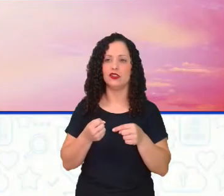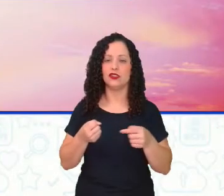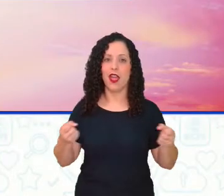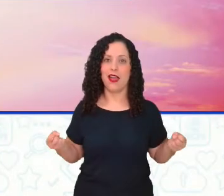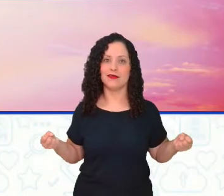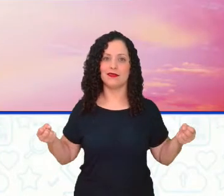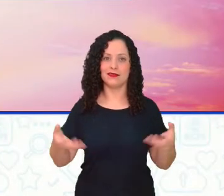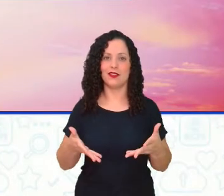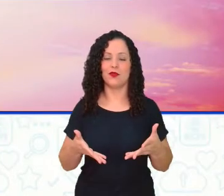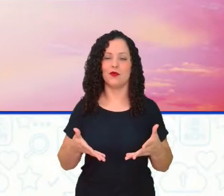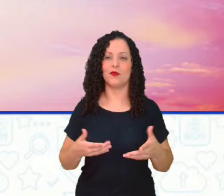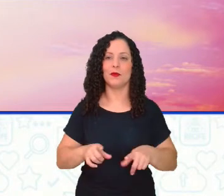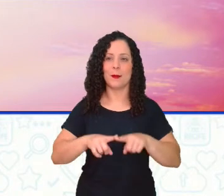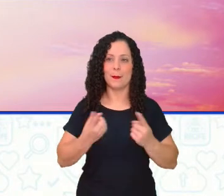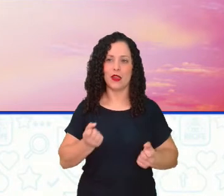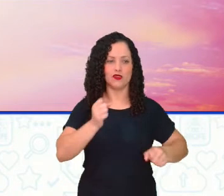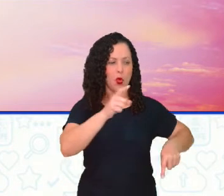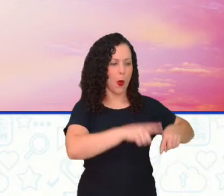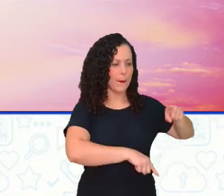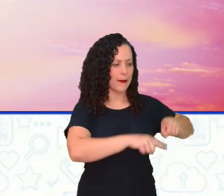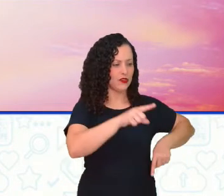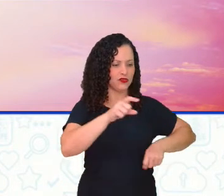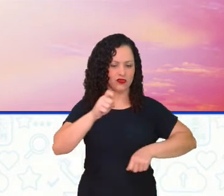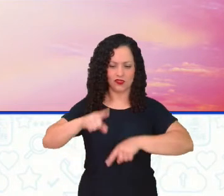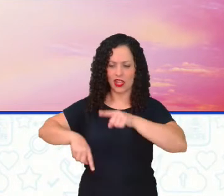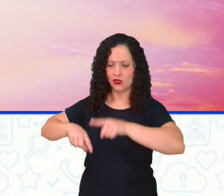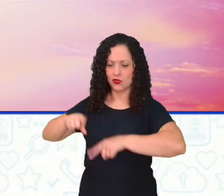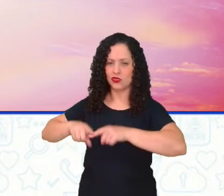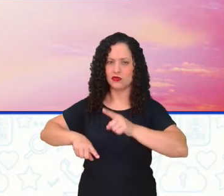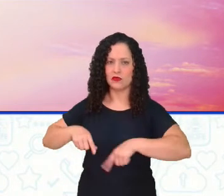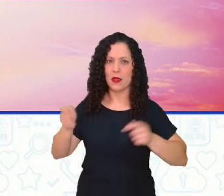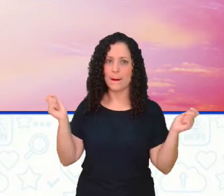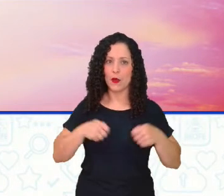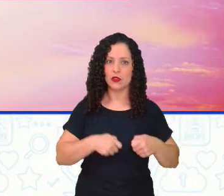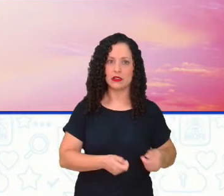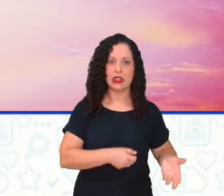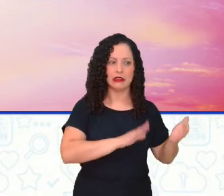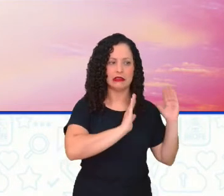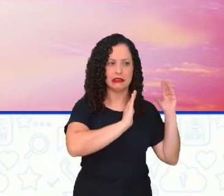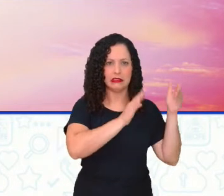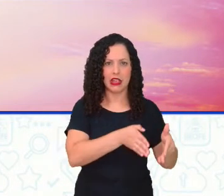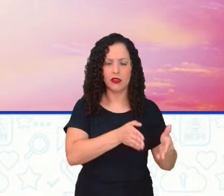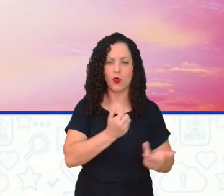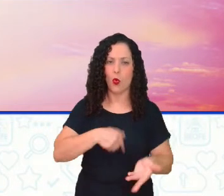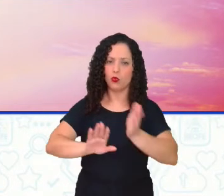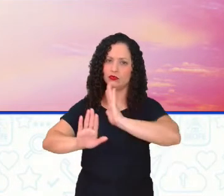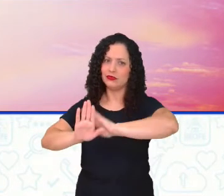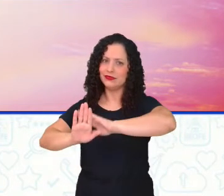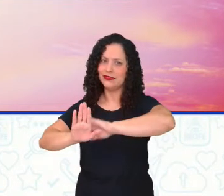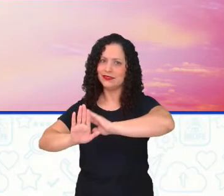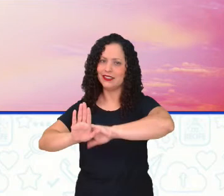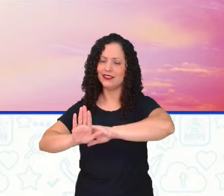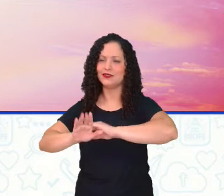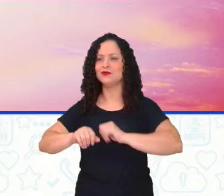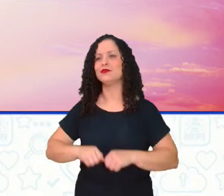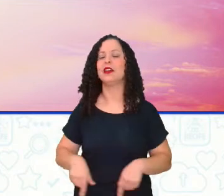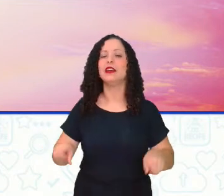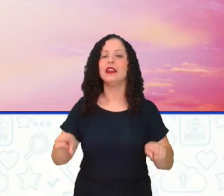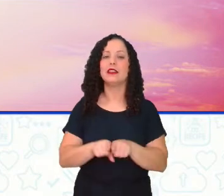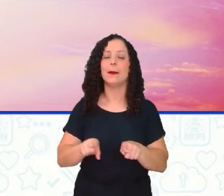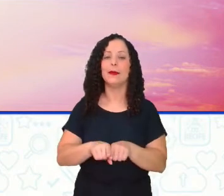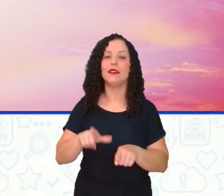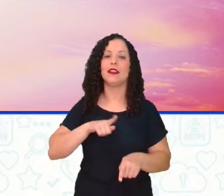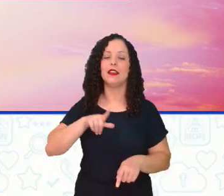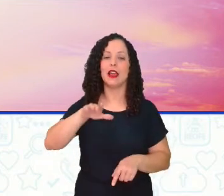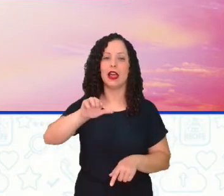ação, enquanto os objetos, que são direto e indireto, que são o complemento do verbo, e adjuntos adverbiais, que